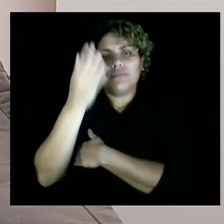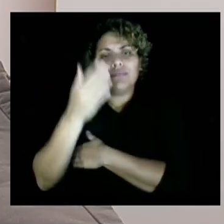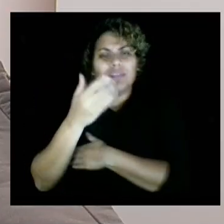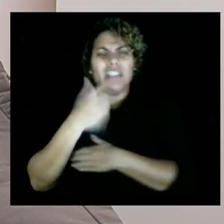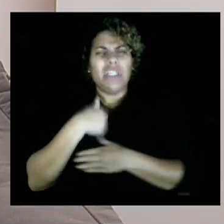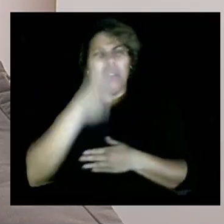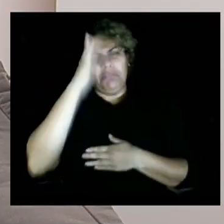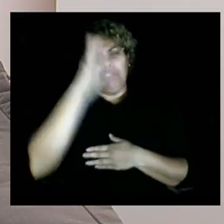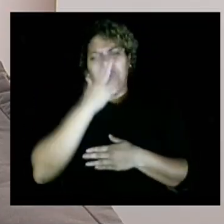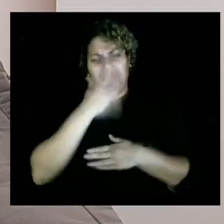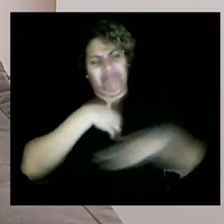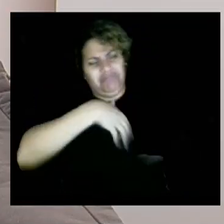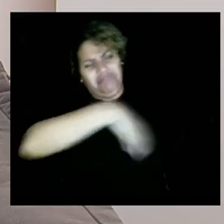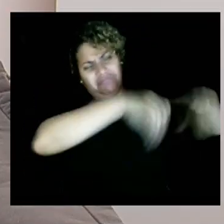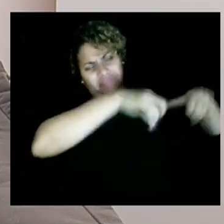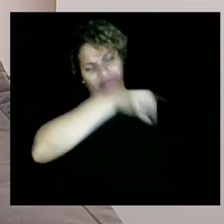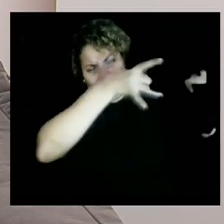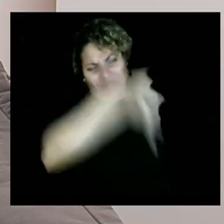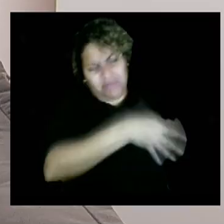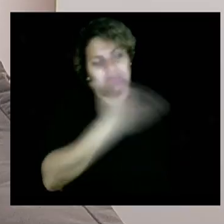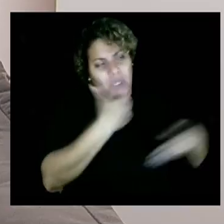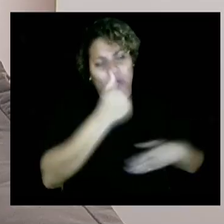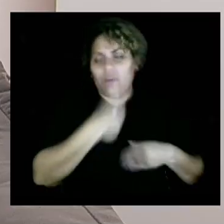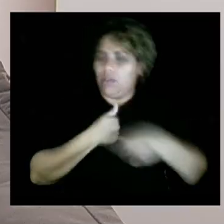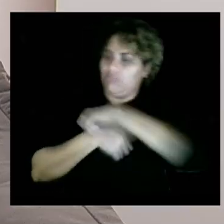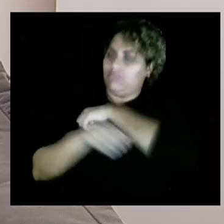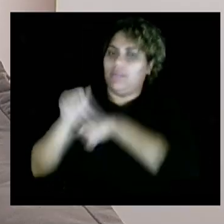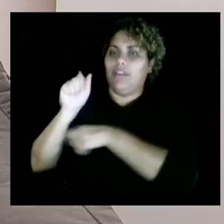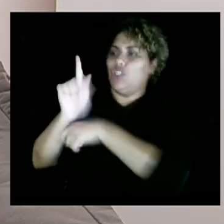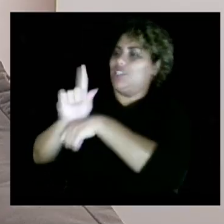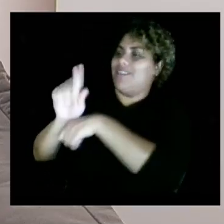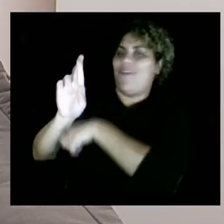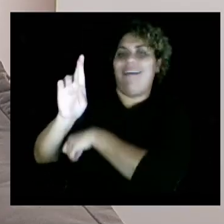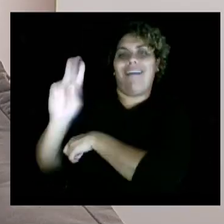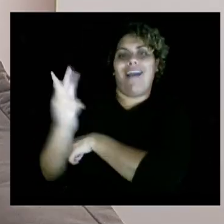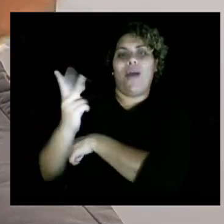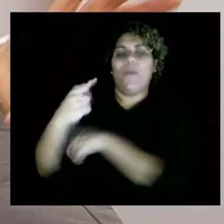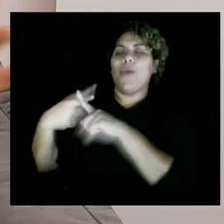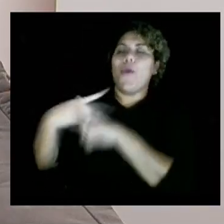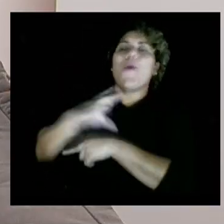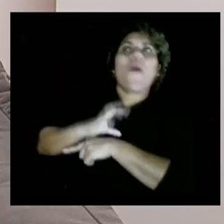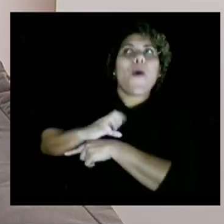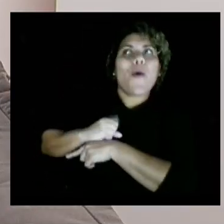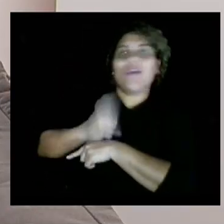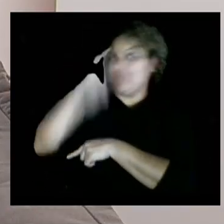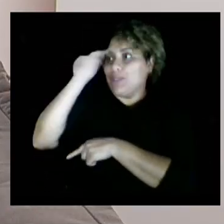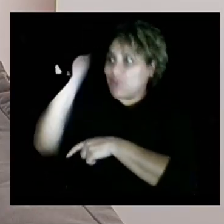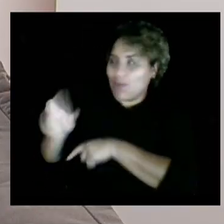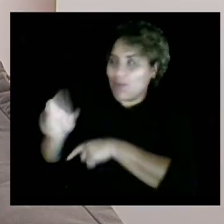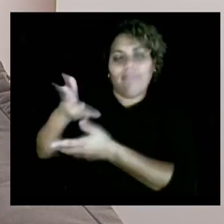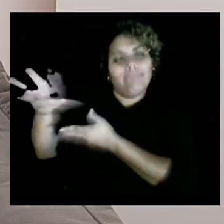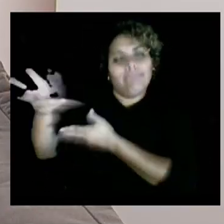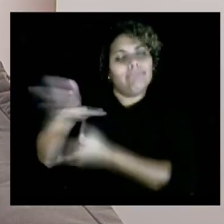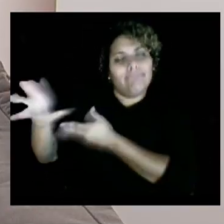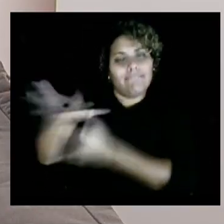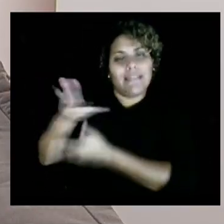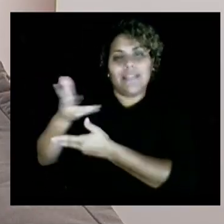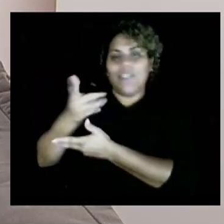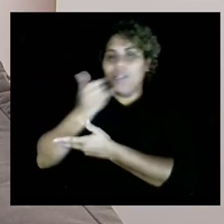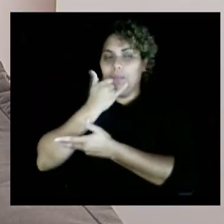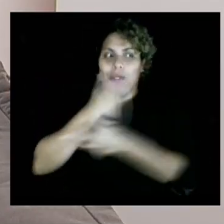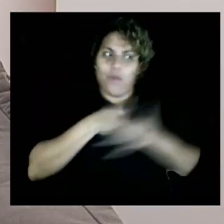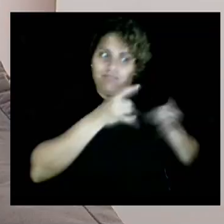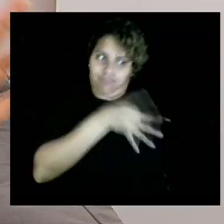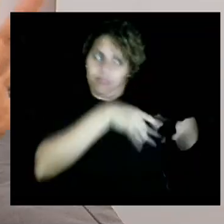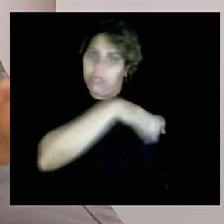de RH, e porque eu gosto do lado humano, de lidar com pessoas, eu vou sair, mas eu vou continuar. Mas ainda assim,